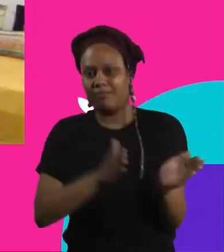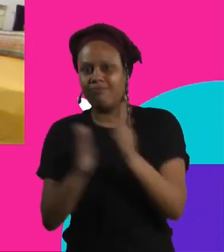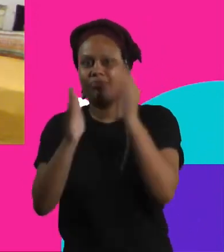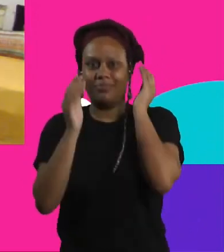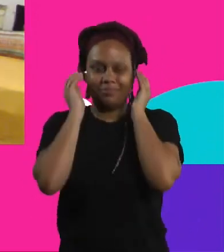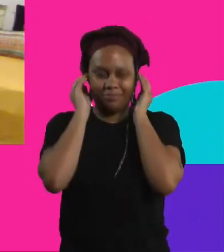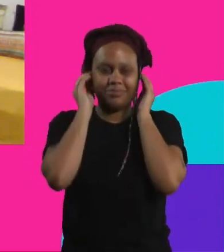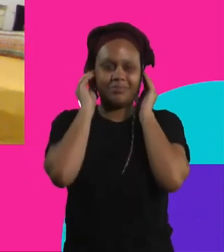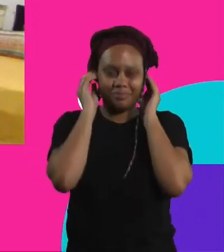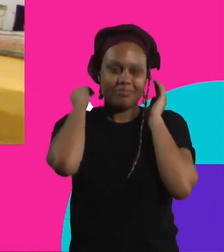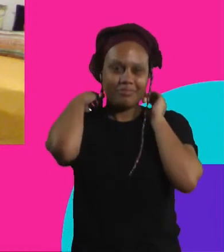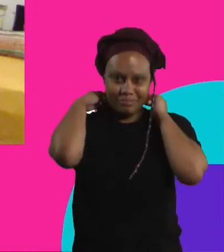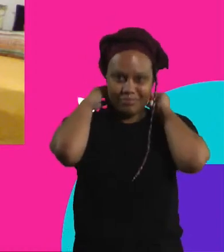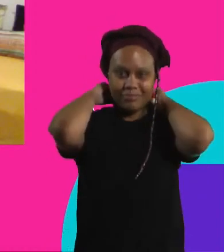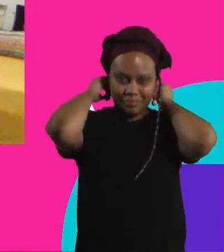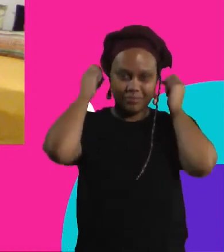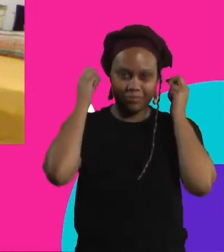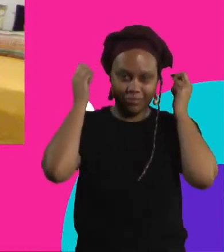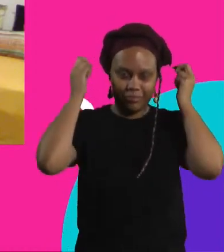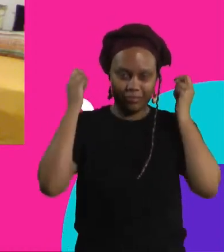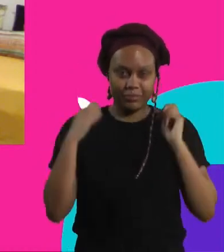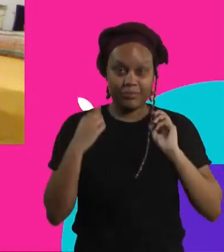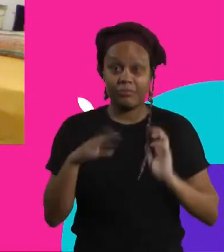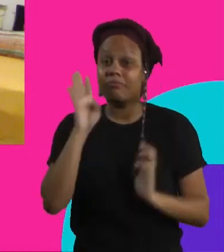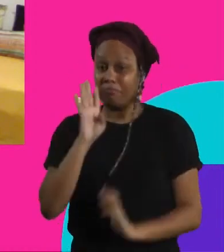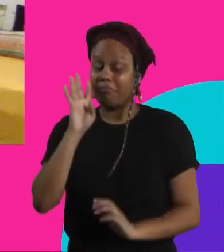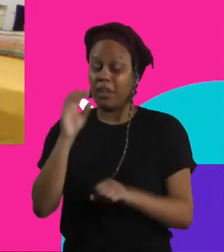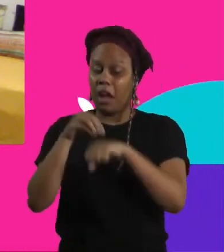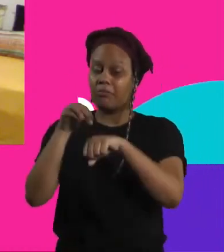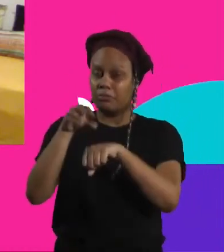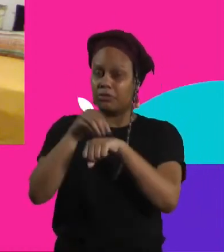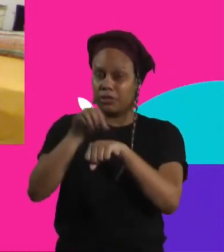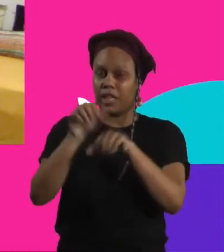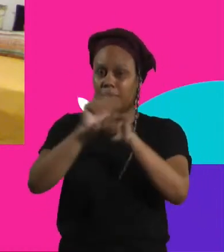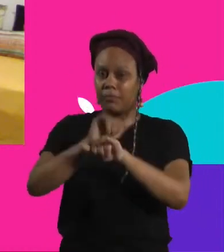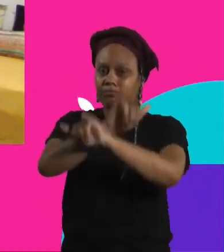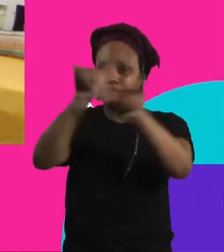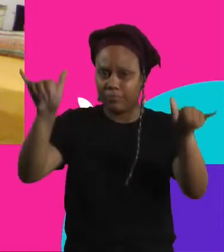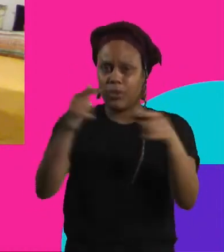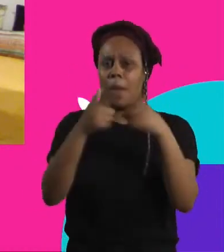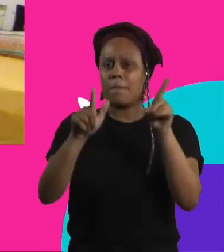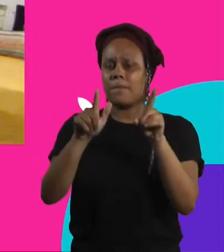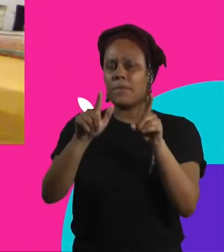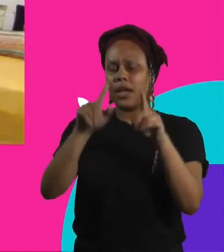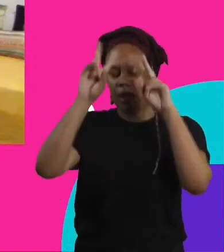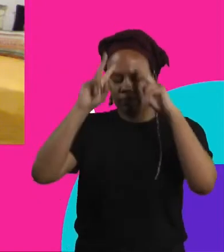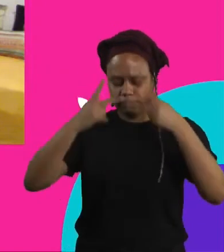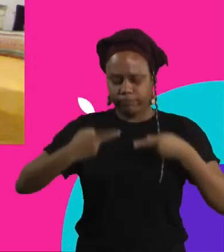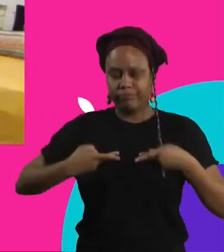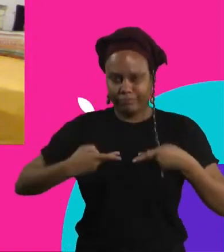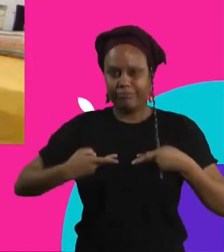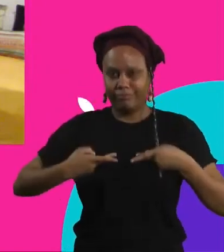Legal, acho que são dicas que servem para todos, né? Mas primeiro é o autoconhecimento. Olhar para dentro ajuda